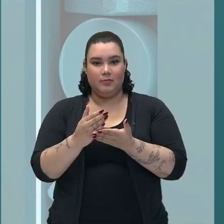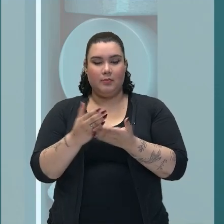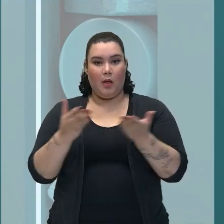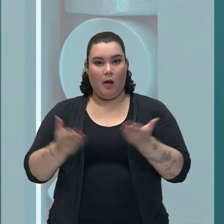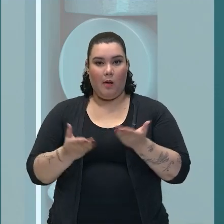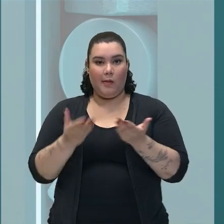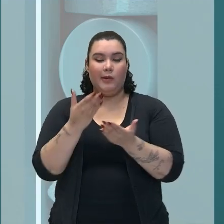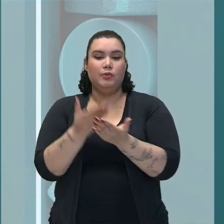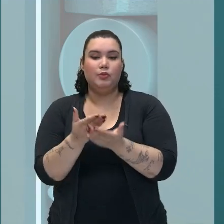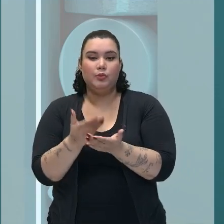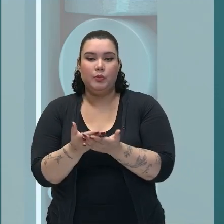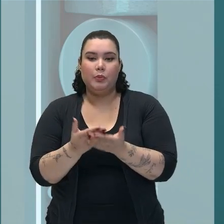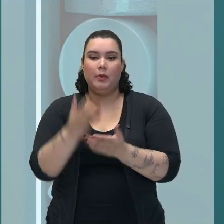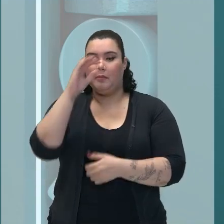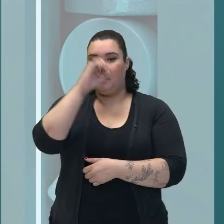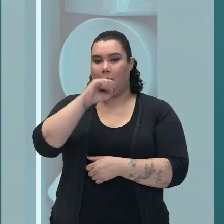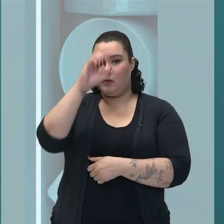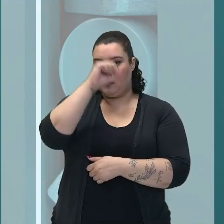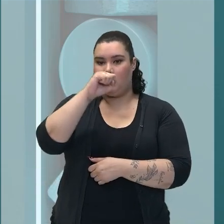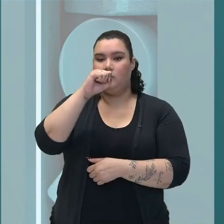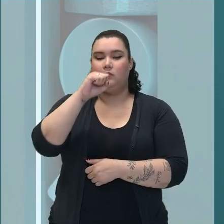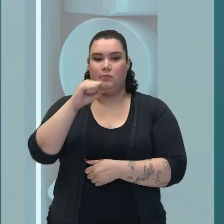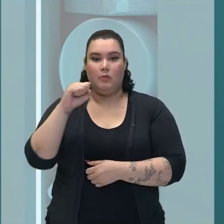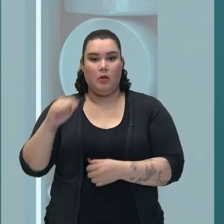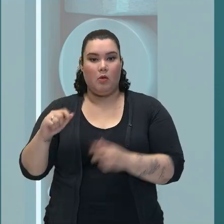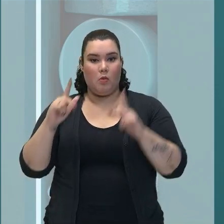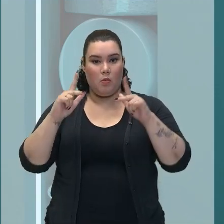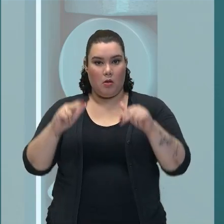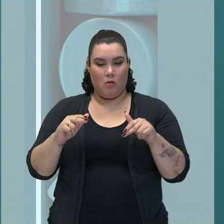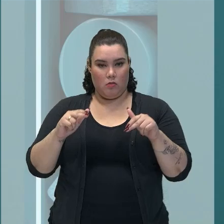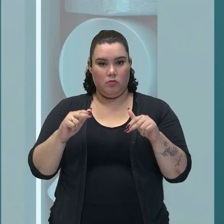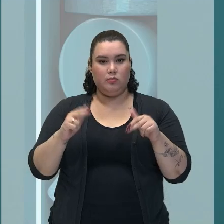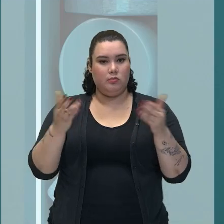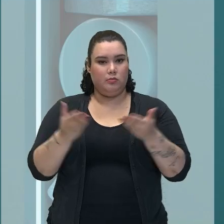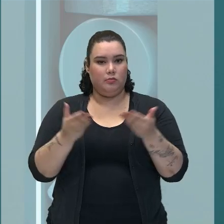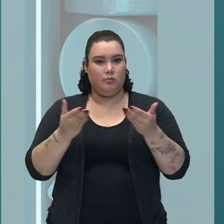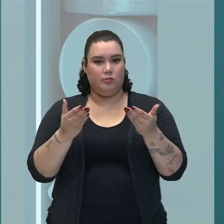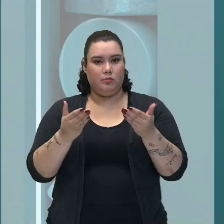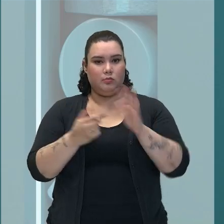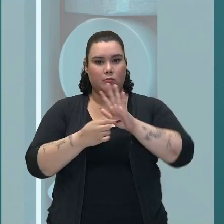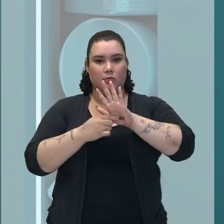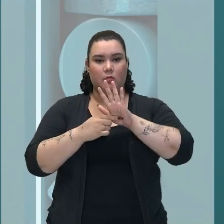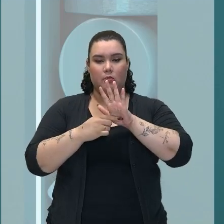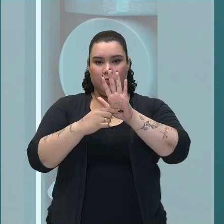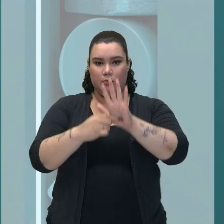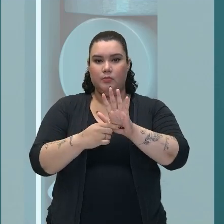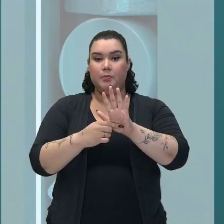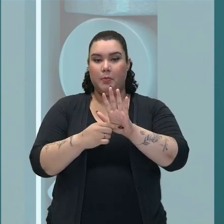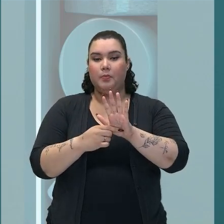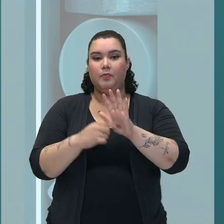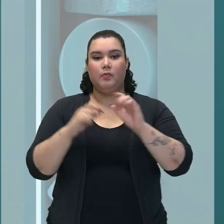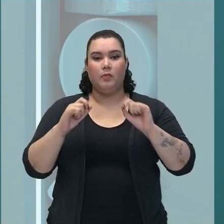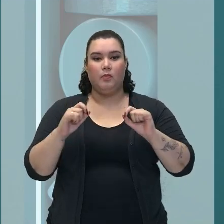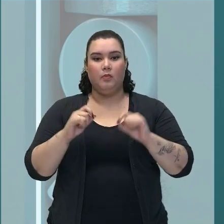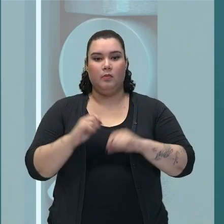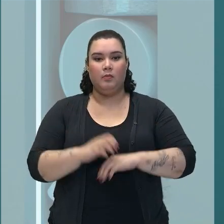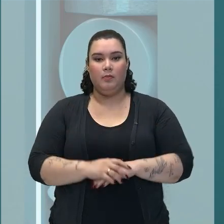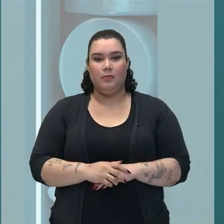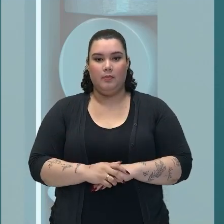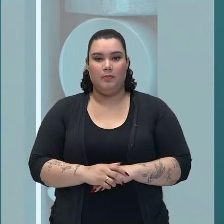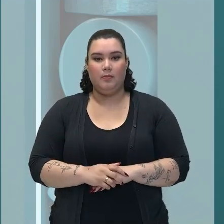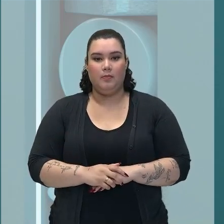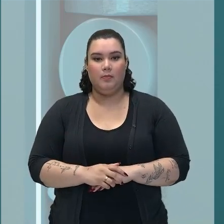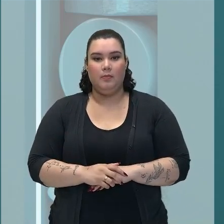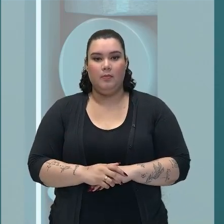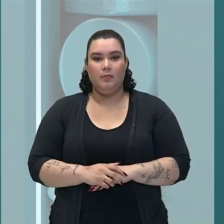agora. Essa mesma narração que vocês ouviram, eu trouxe, nós temos aqui, eu não, nós, né? É uma